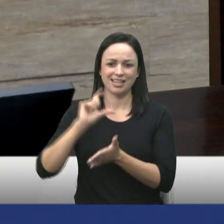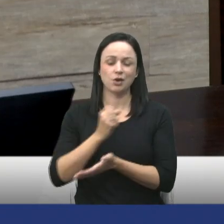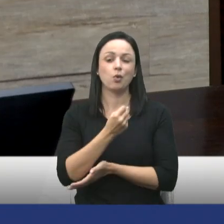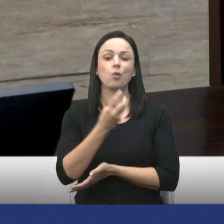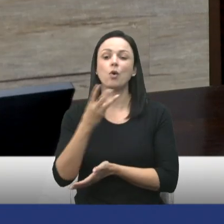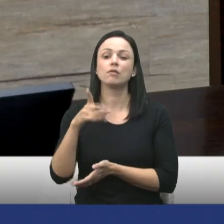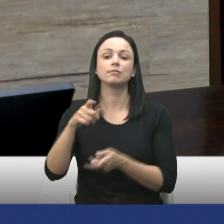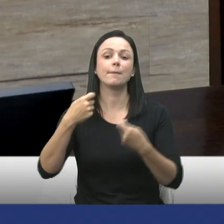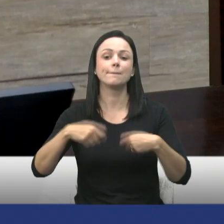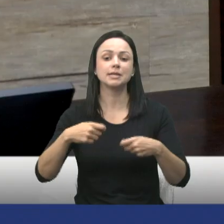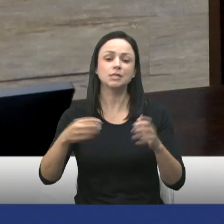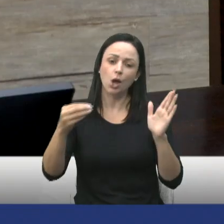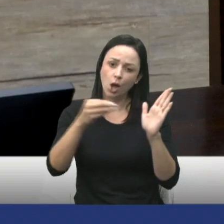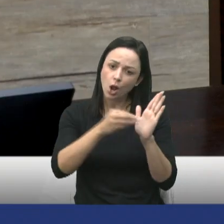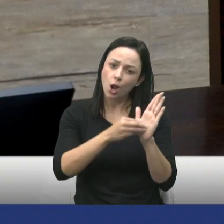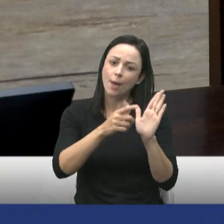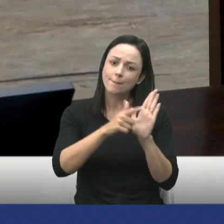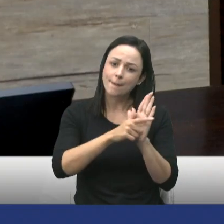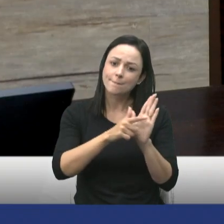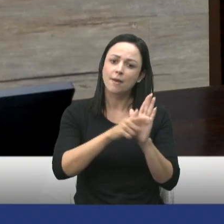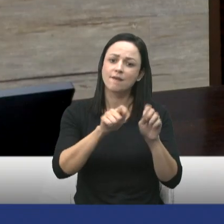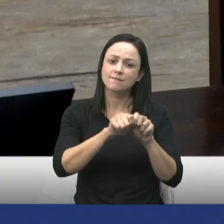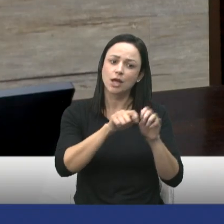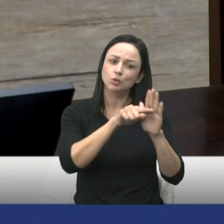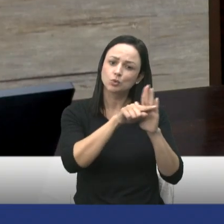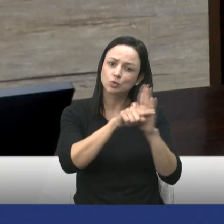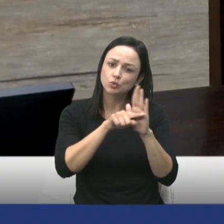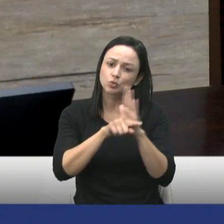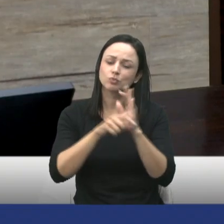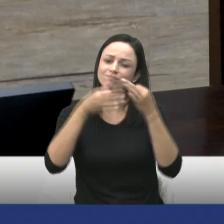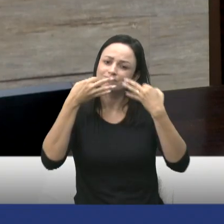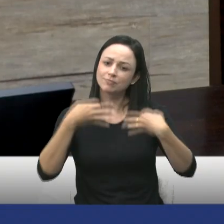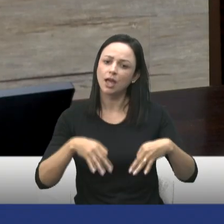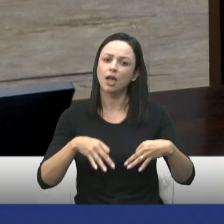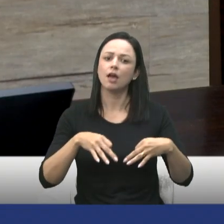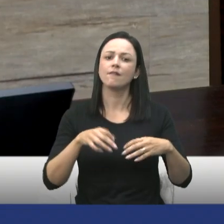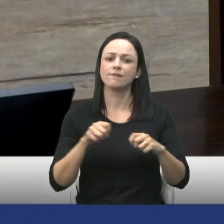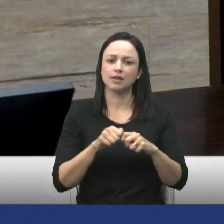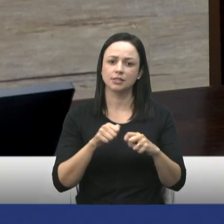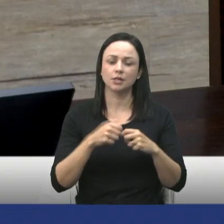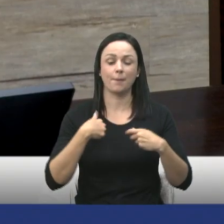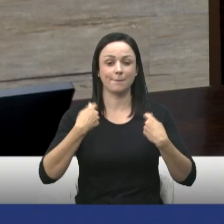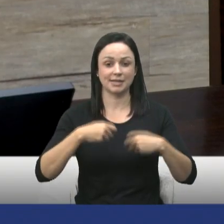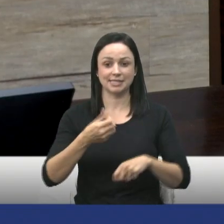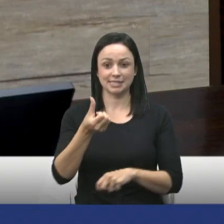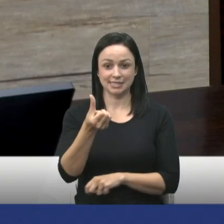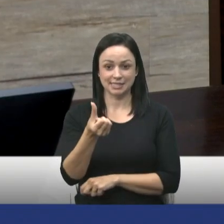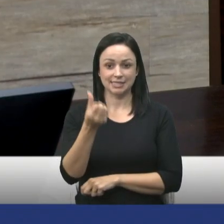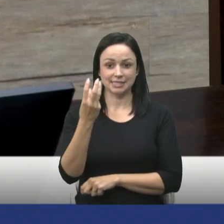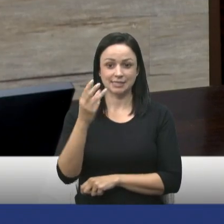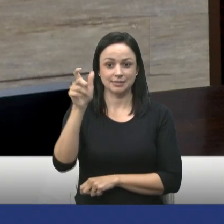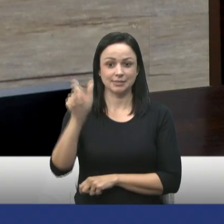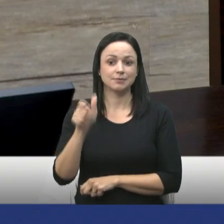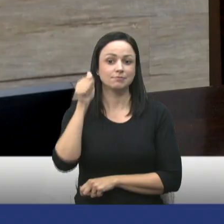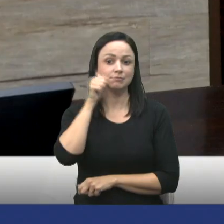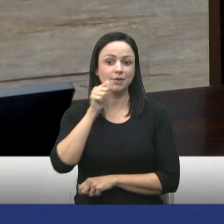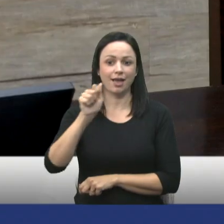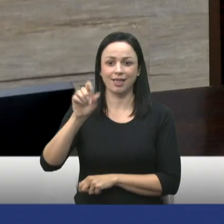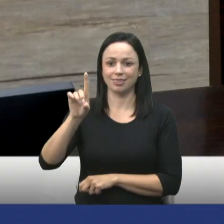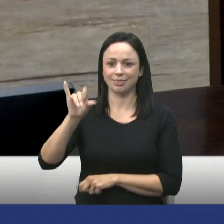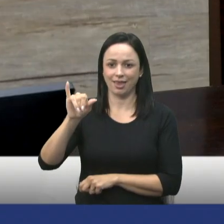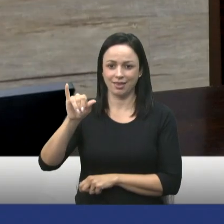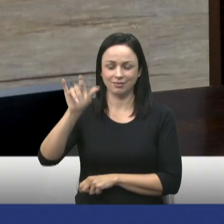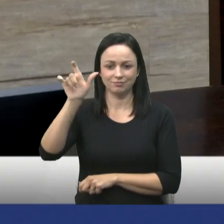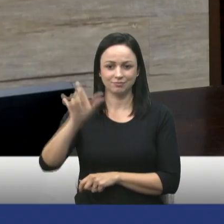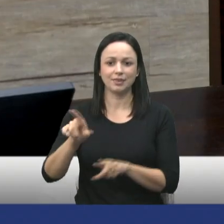precisa? Coloca no papel, faz o estudo corretamente. E foi feito. Então, olha, eu preciso de 63 ADI e preciso de